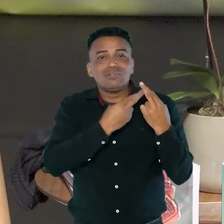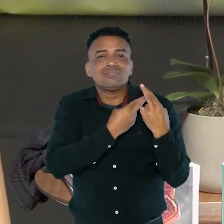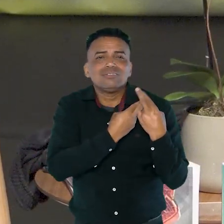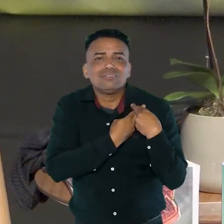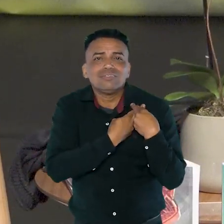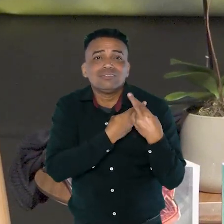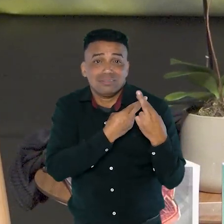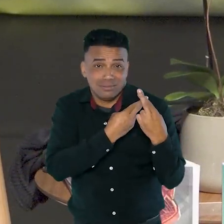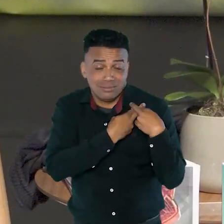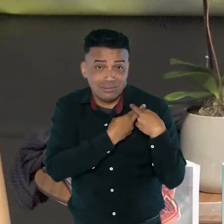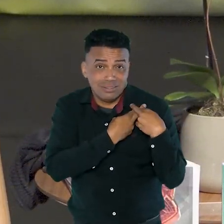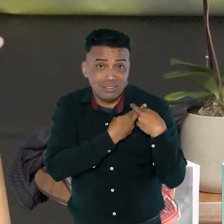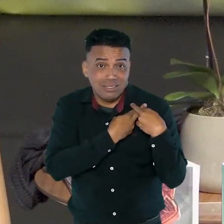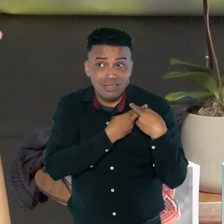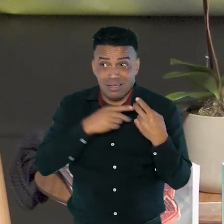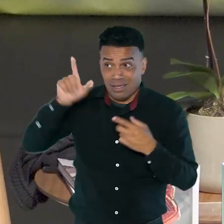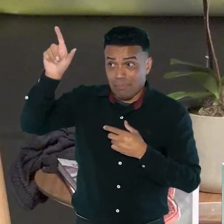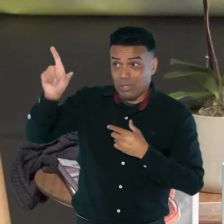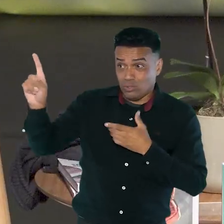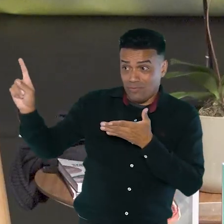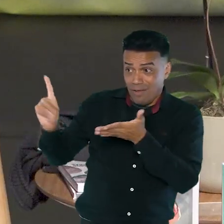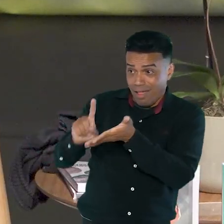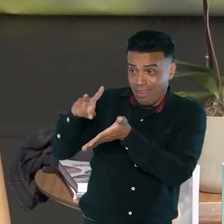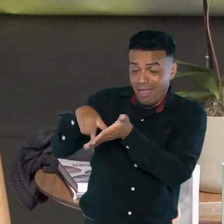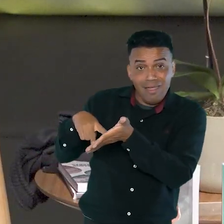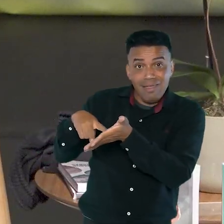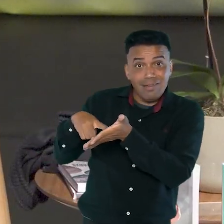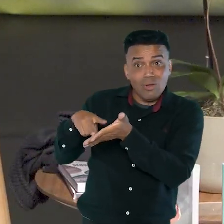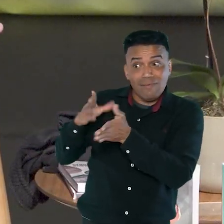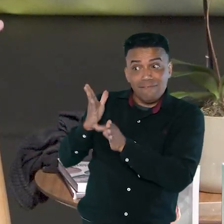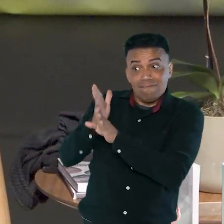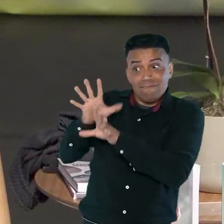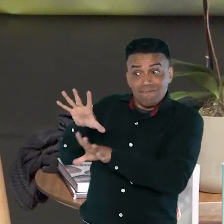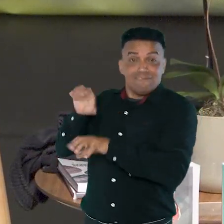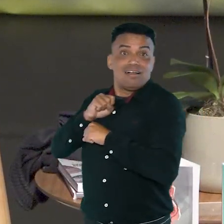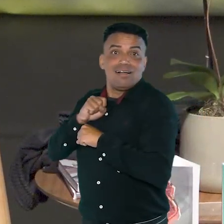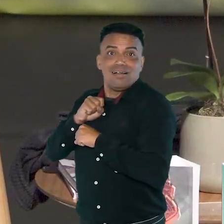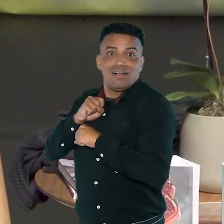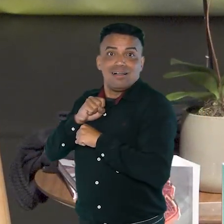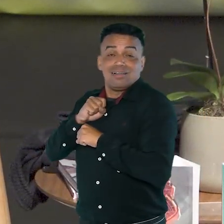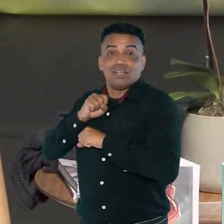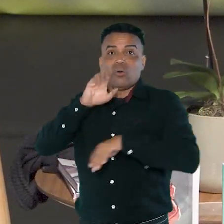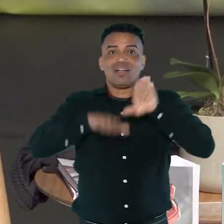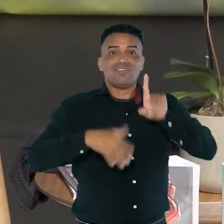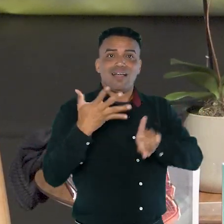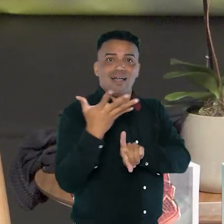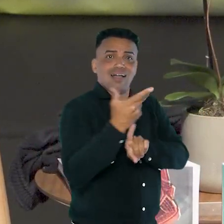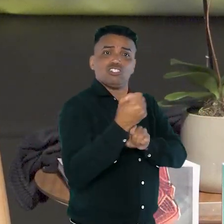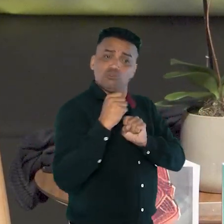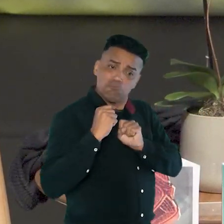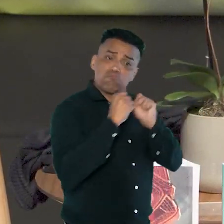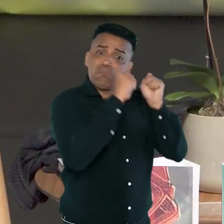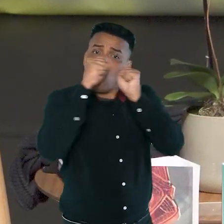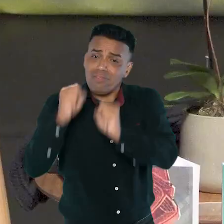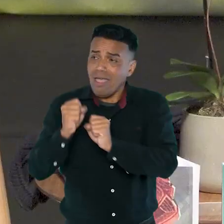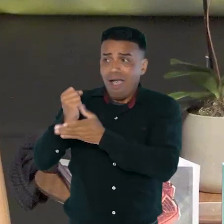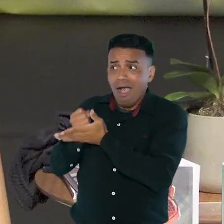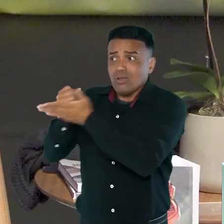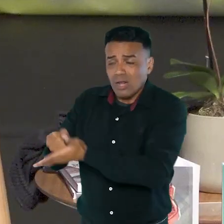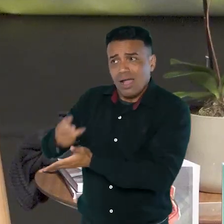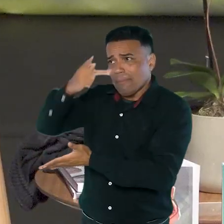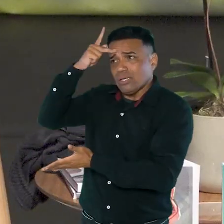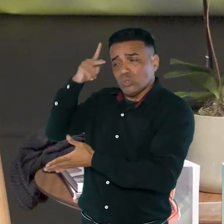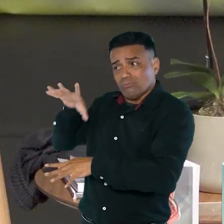ler, só porque vai ler, mas é porque ela vai se identificar e às vezes a arte tem esse poder de ajudar a